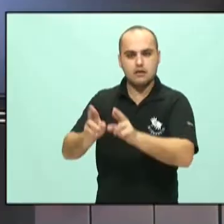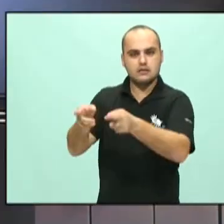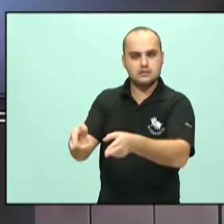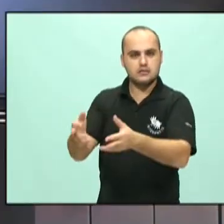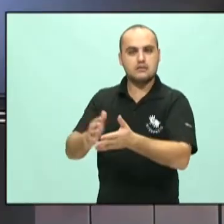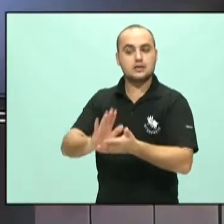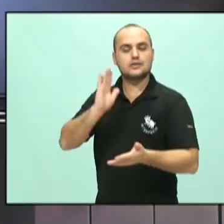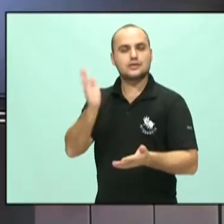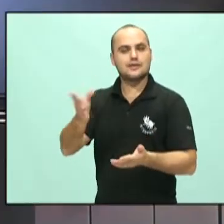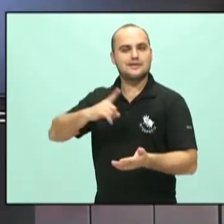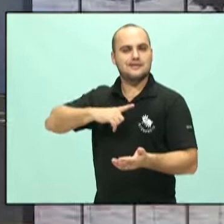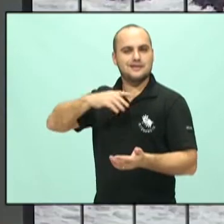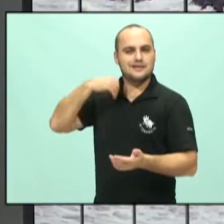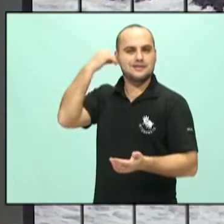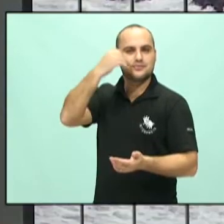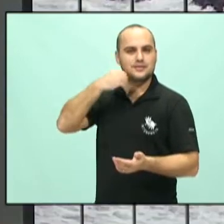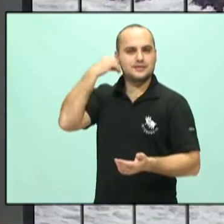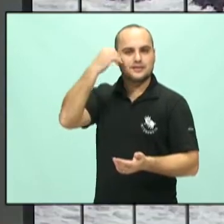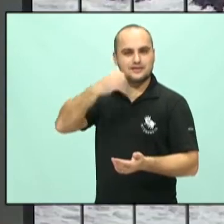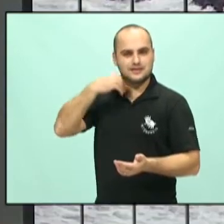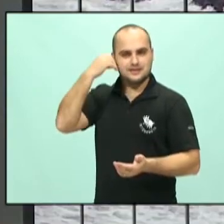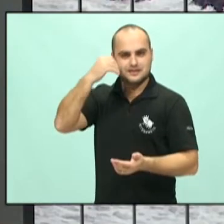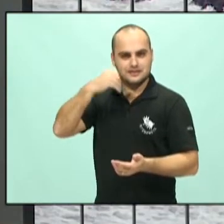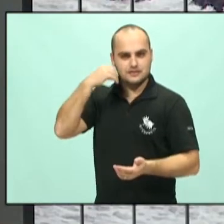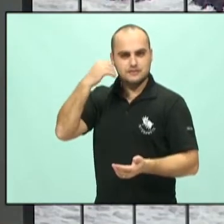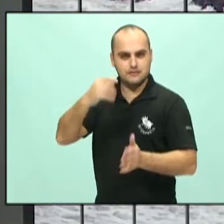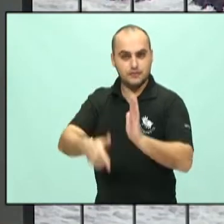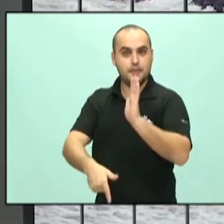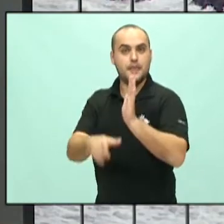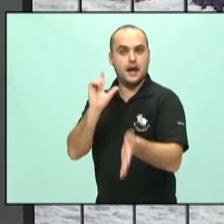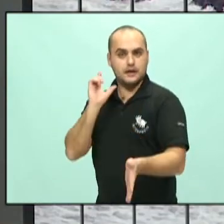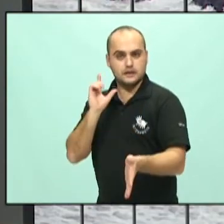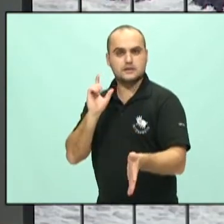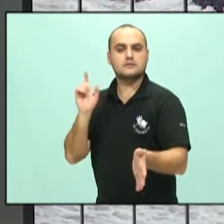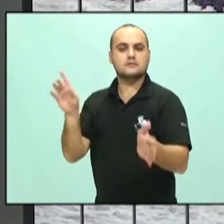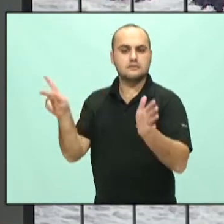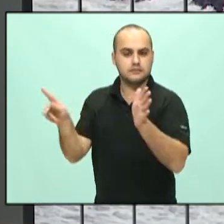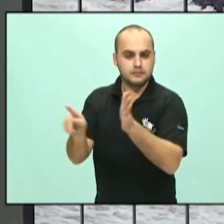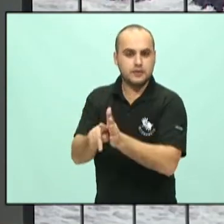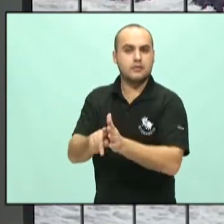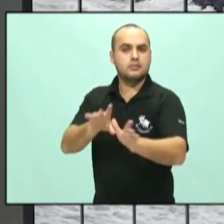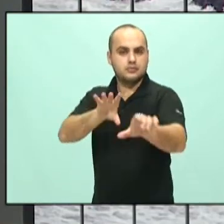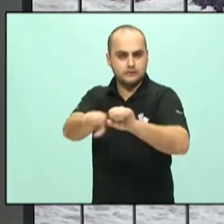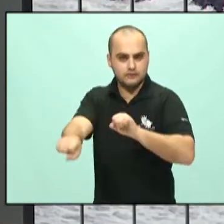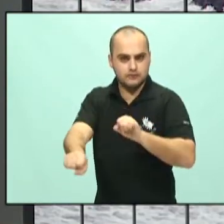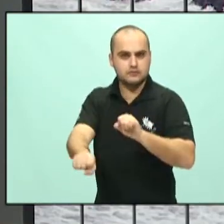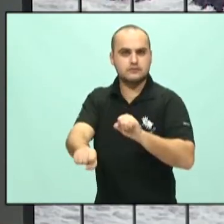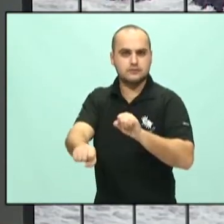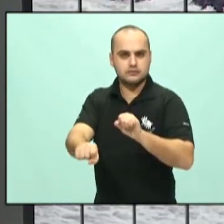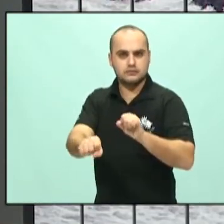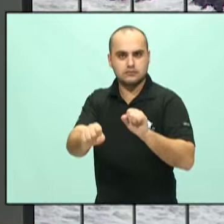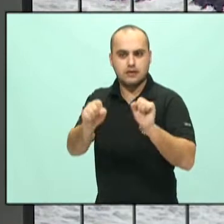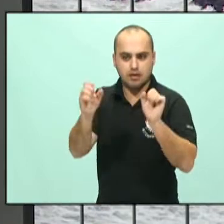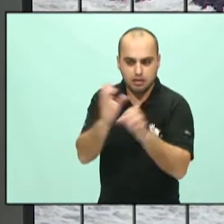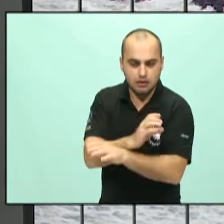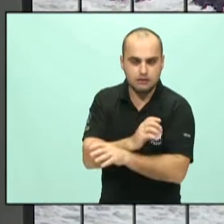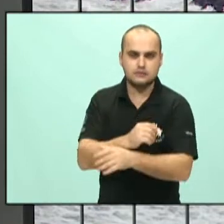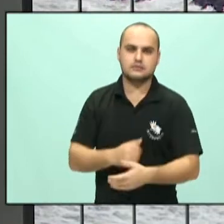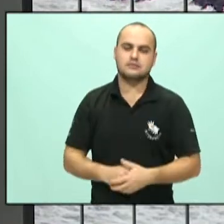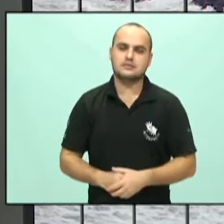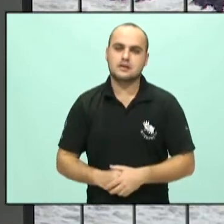essa experiência prévia, né, antes da questão da nossa formação mesmo, né? Então, como trabalho